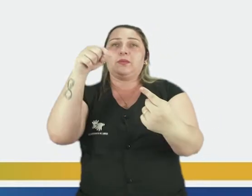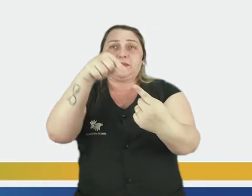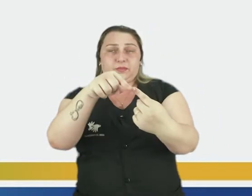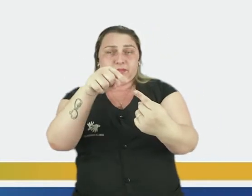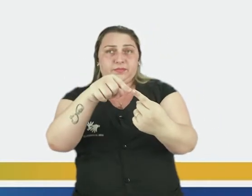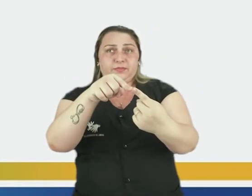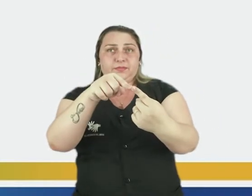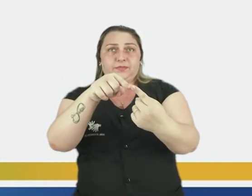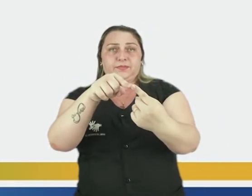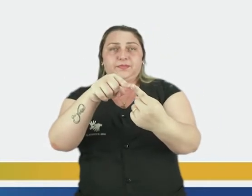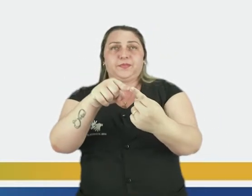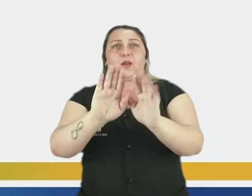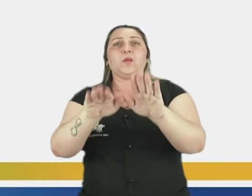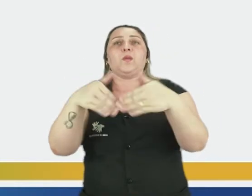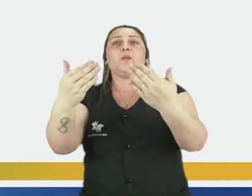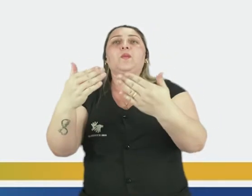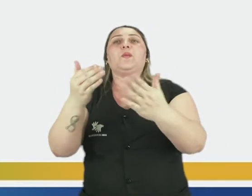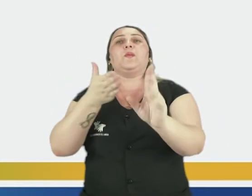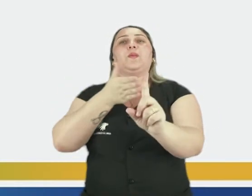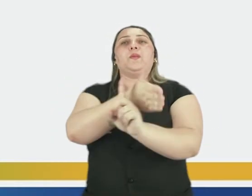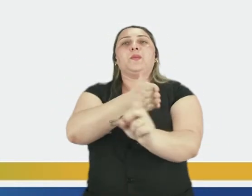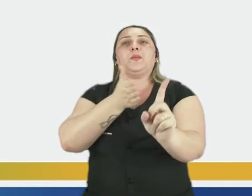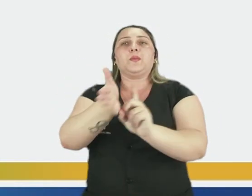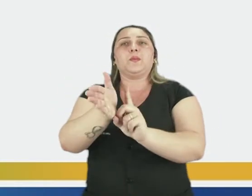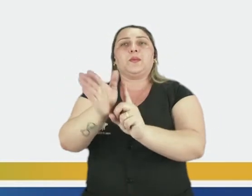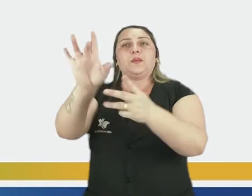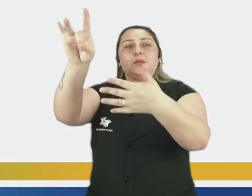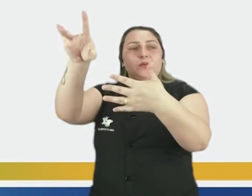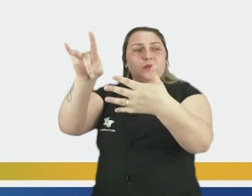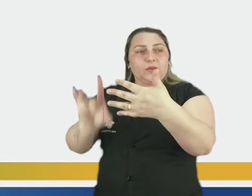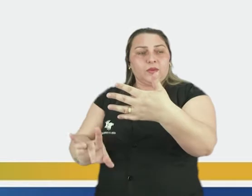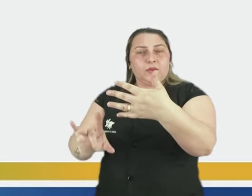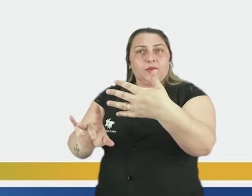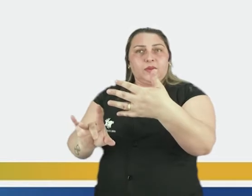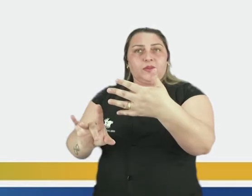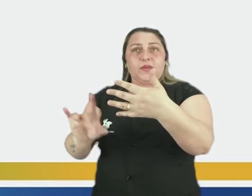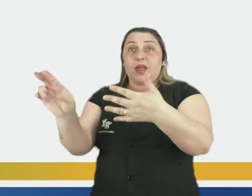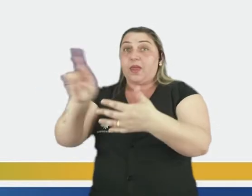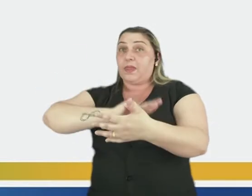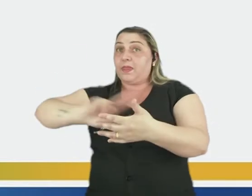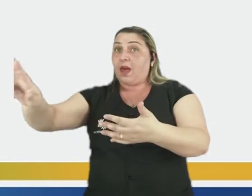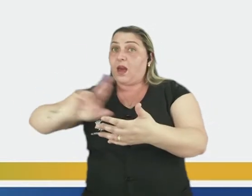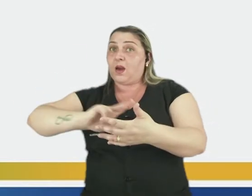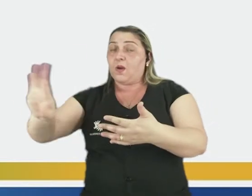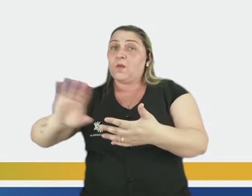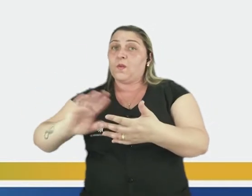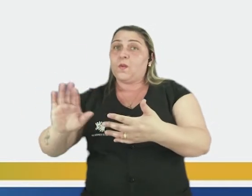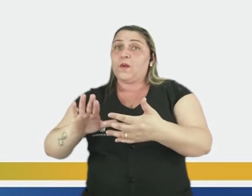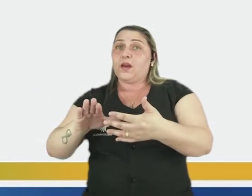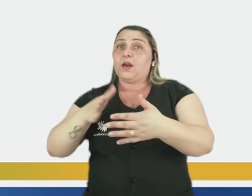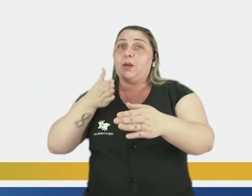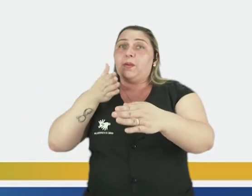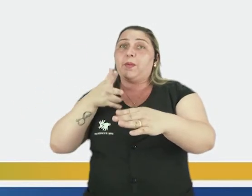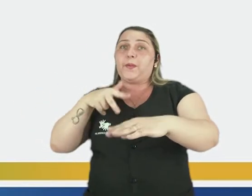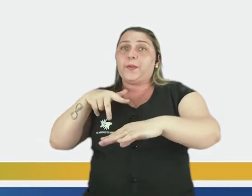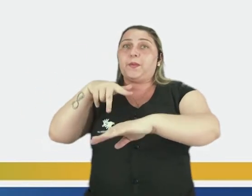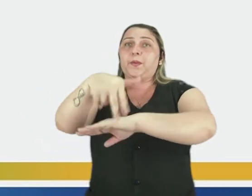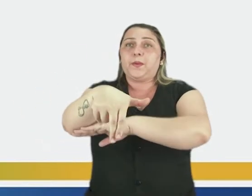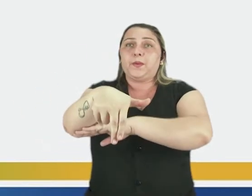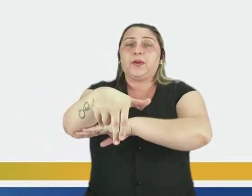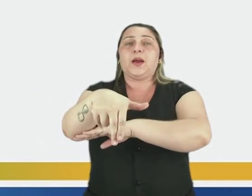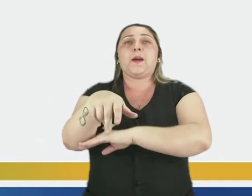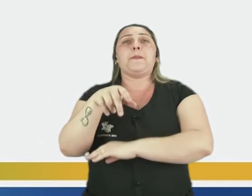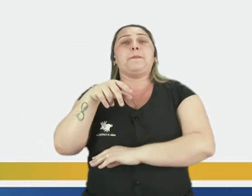né? Quais as modalidades abaixo não são da categoria de esporte de invasão? Então, a gente